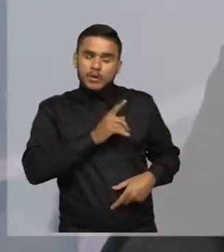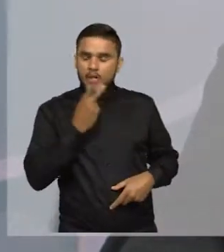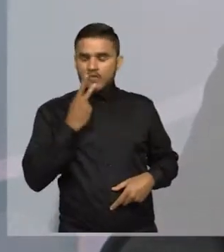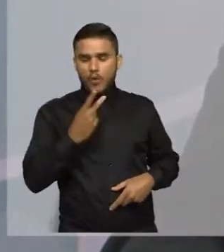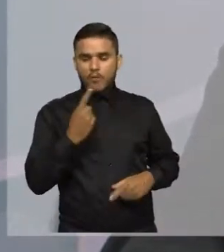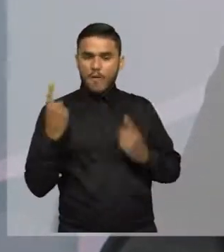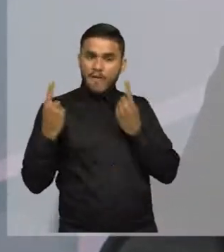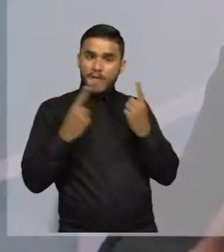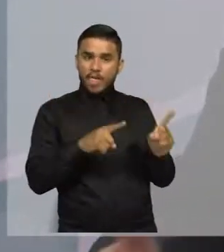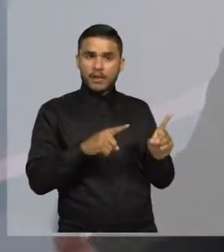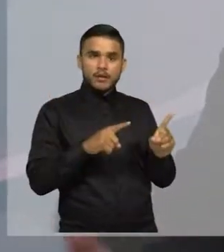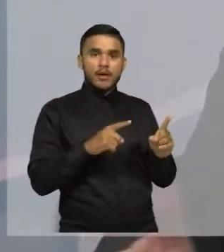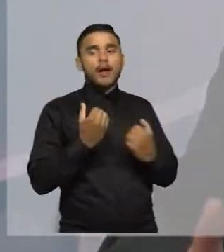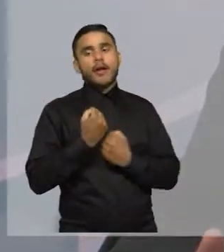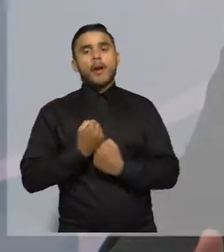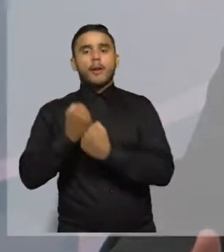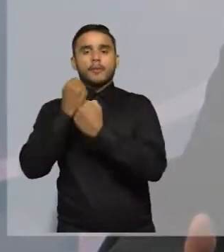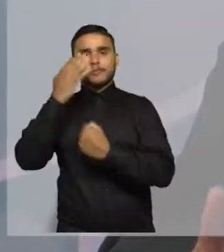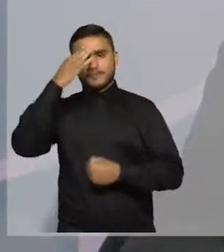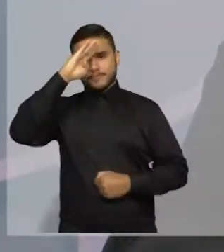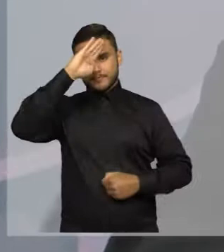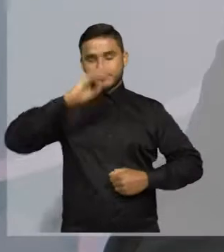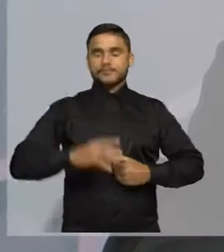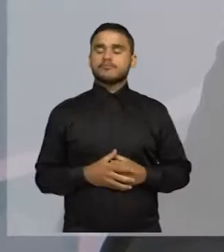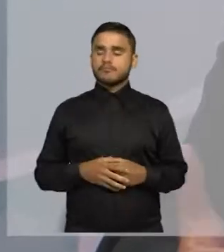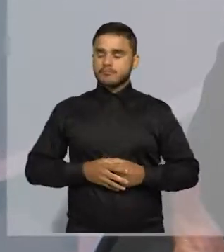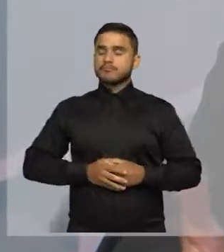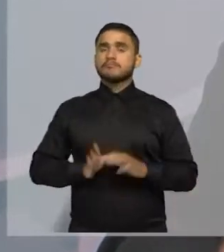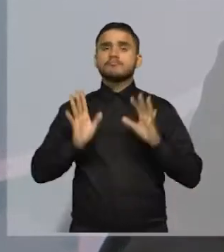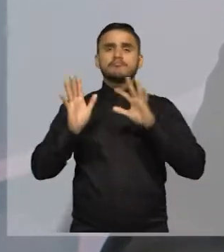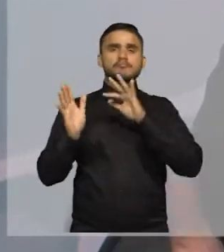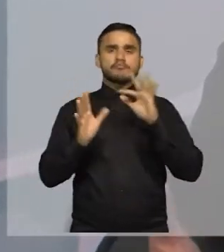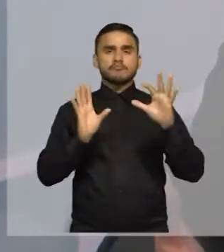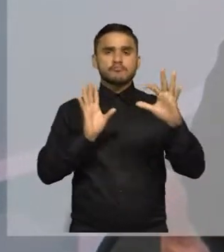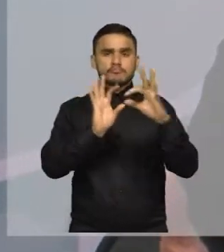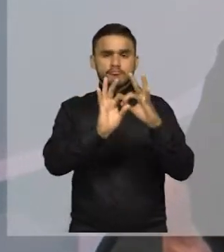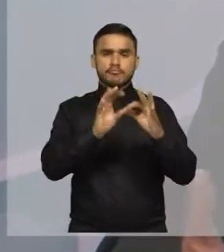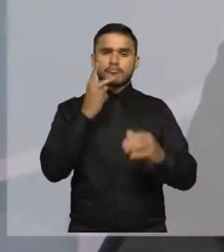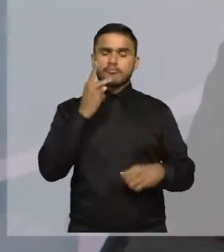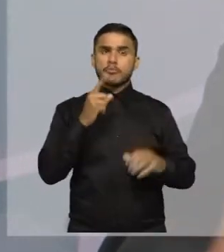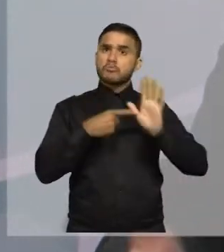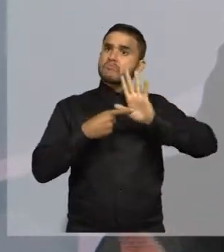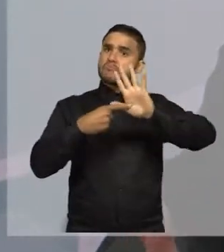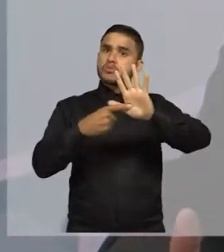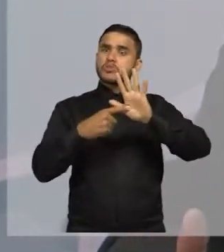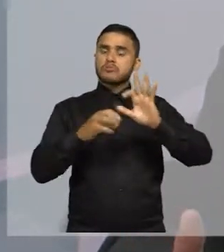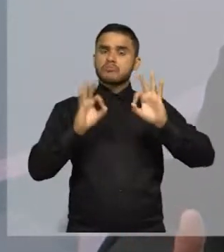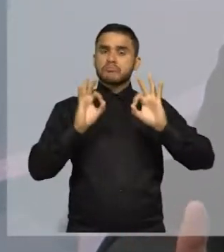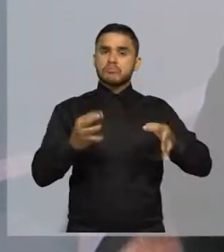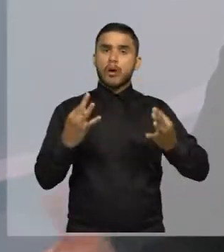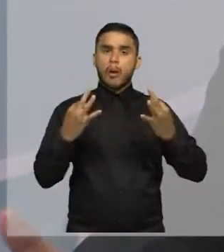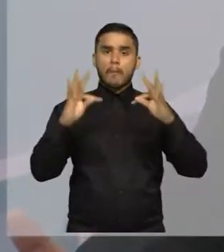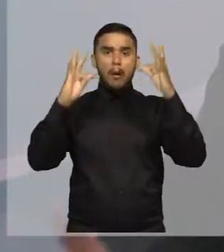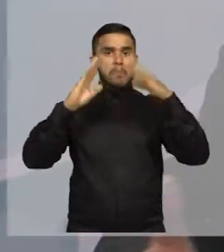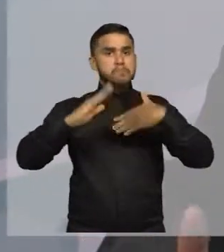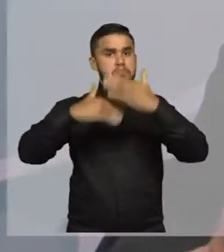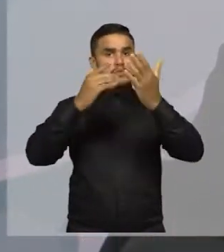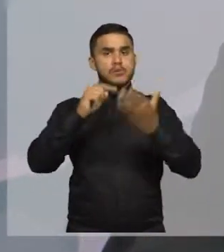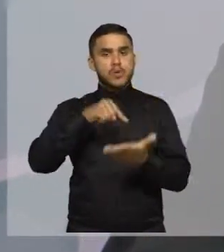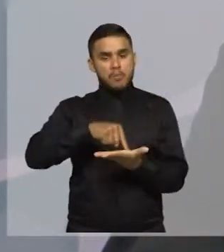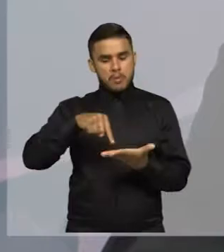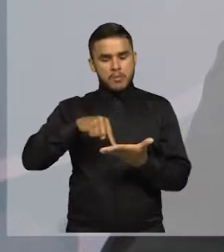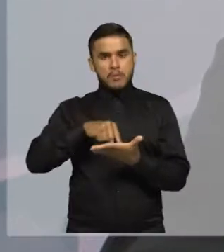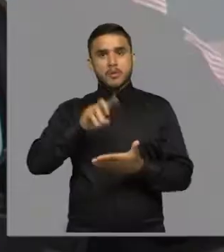aqui à abertura do programa, quando você fala nas urnas. Realmente é uma beleza para o mundo a demonstração que a gente dá de avanço tecnológico